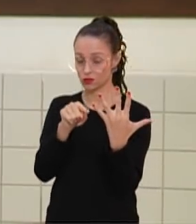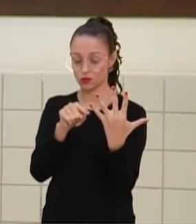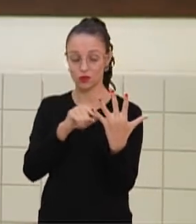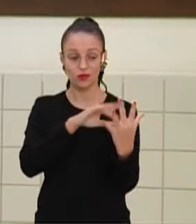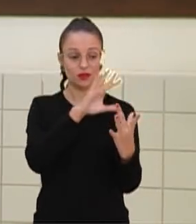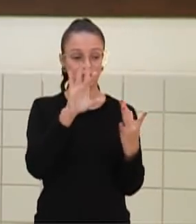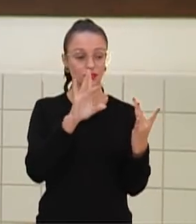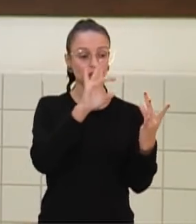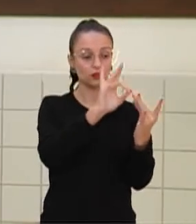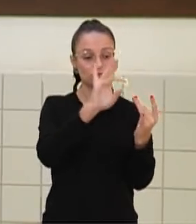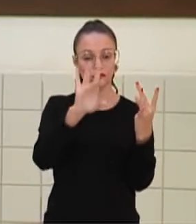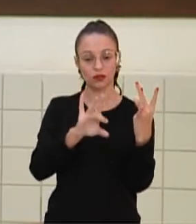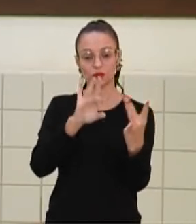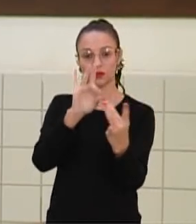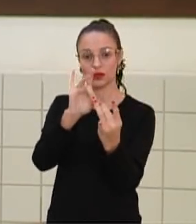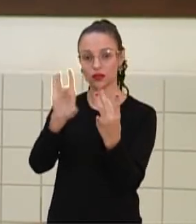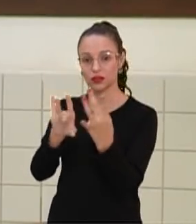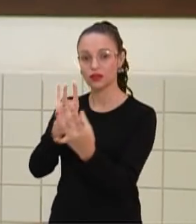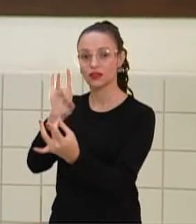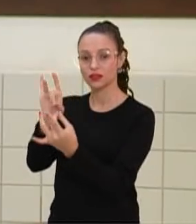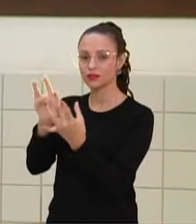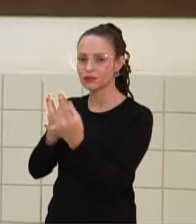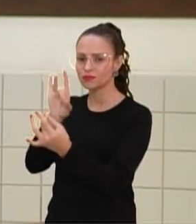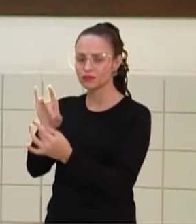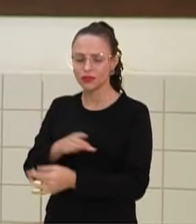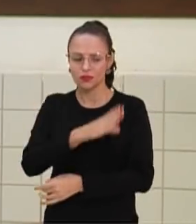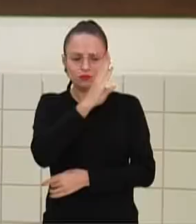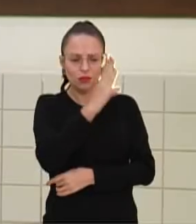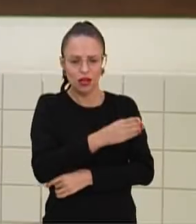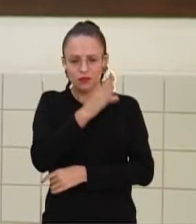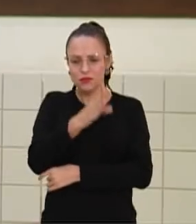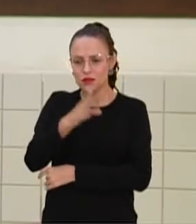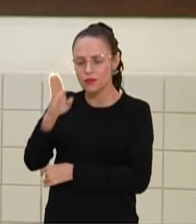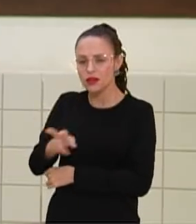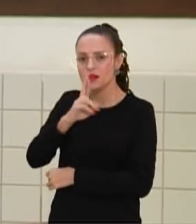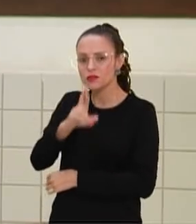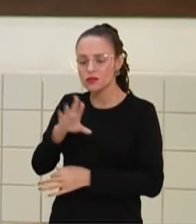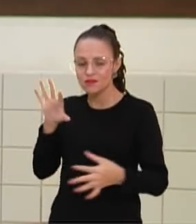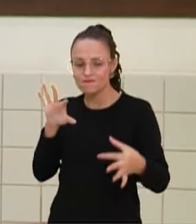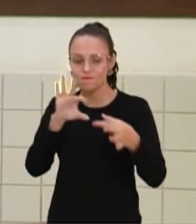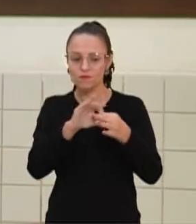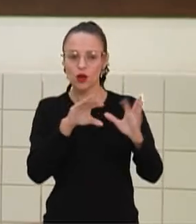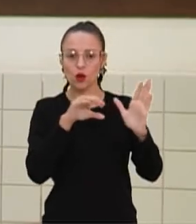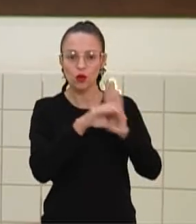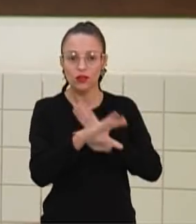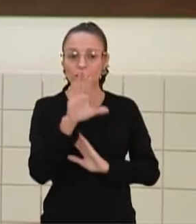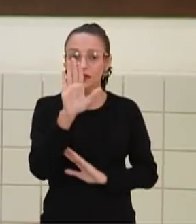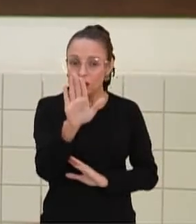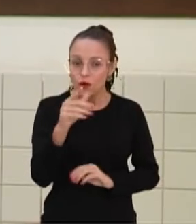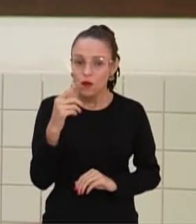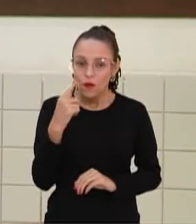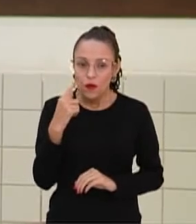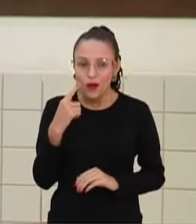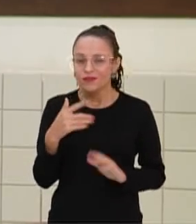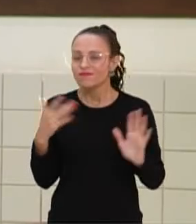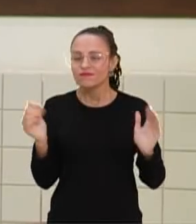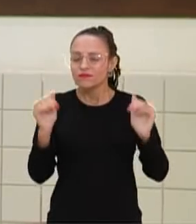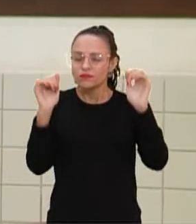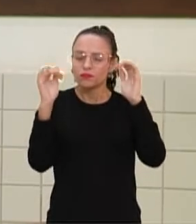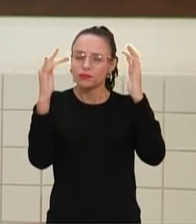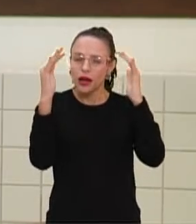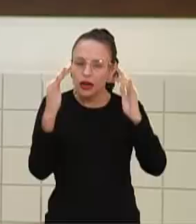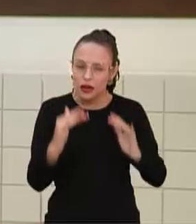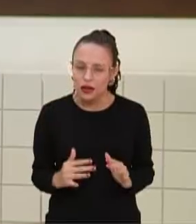gente resolve e tem resposta pronta apenas aplicando a definição. Então, ao invés de ficar resolvendo